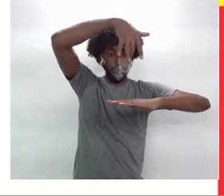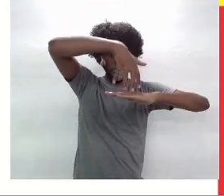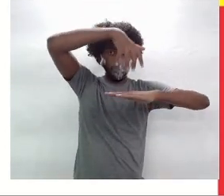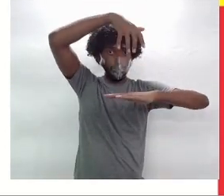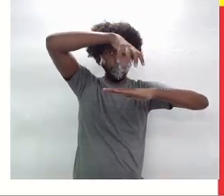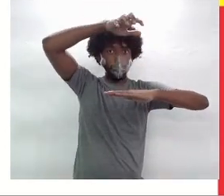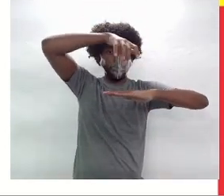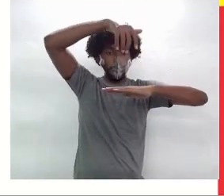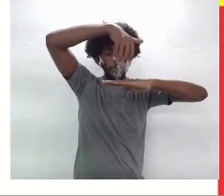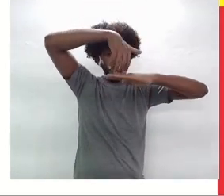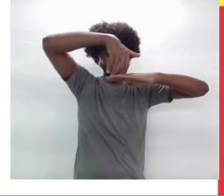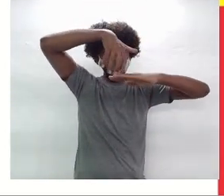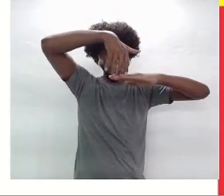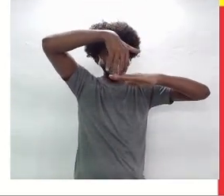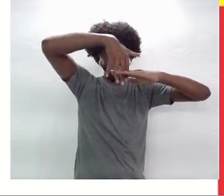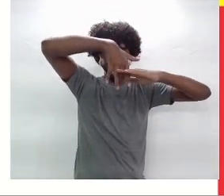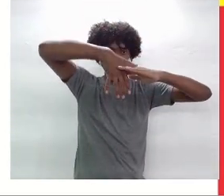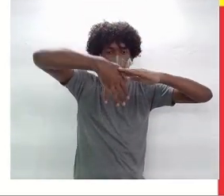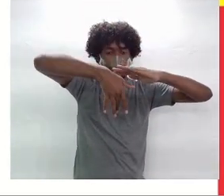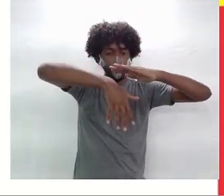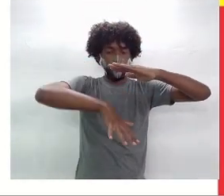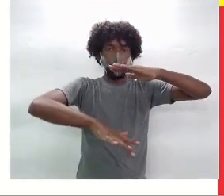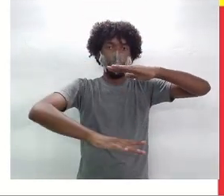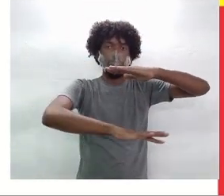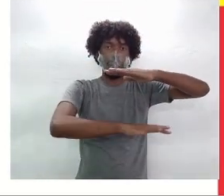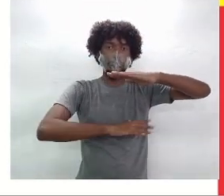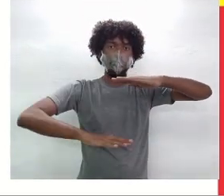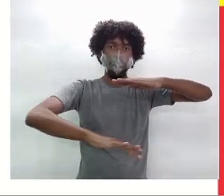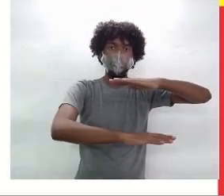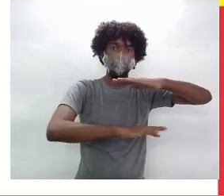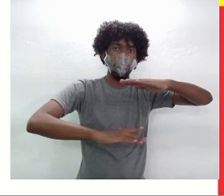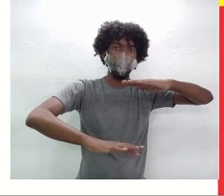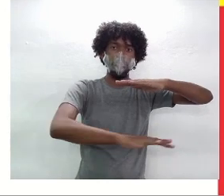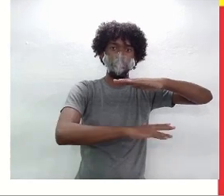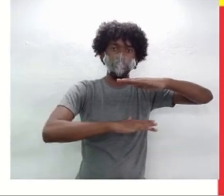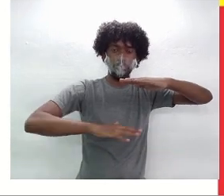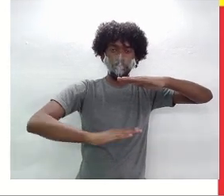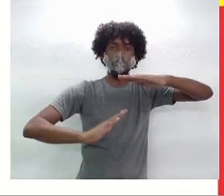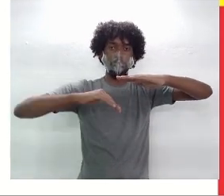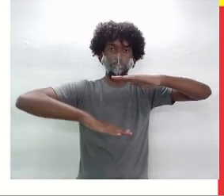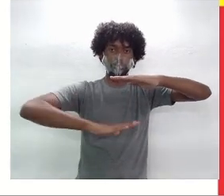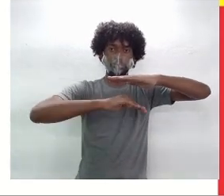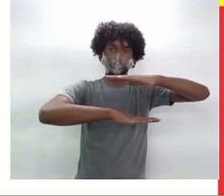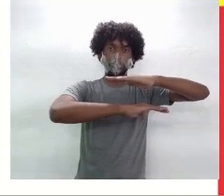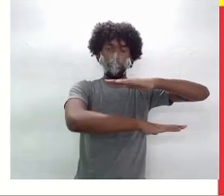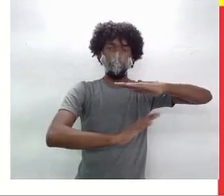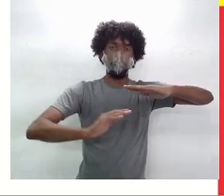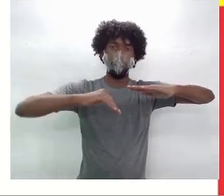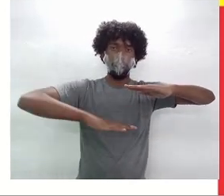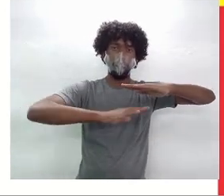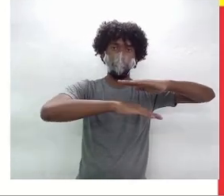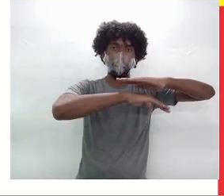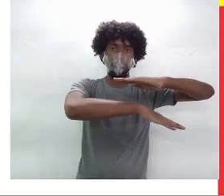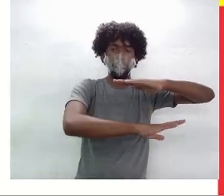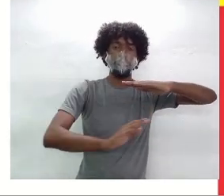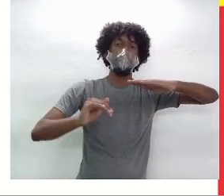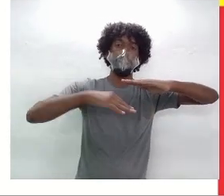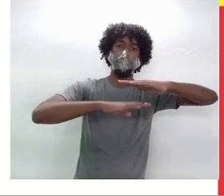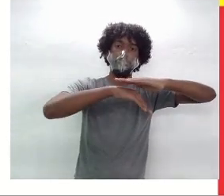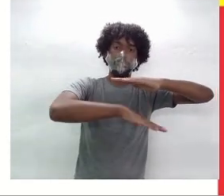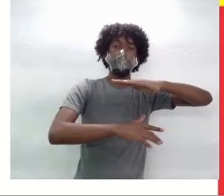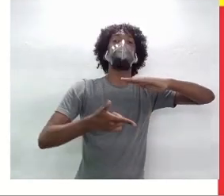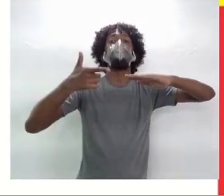terra, onde tem os lençóis freáticos, que são chamados de lençóis de água, e vão